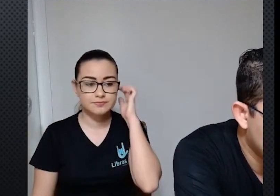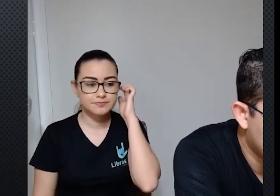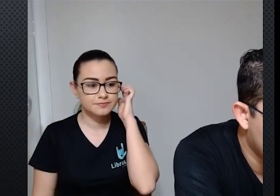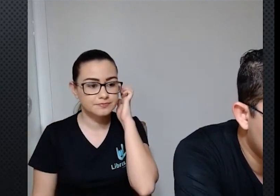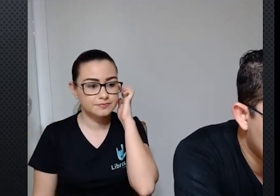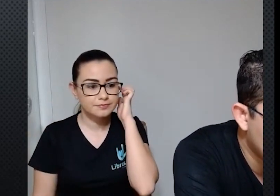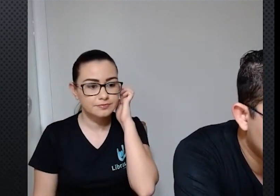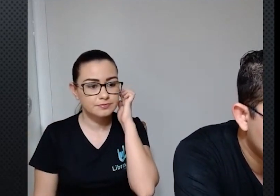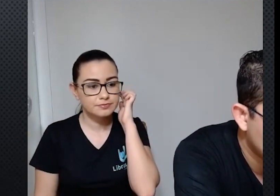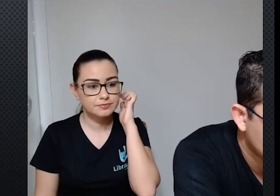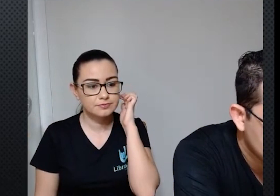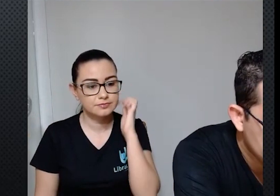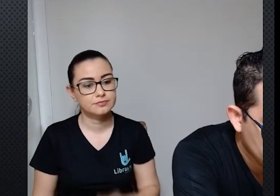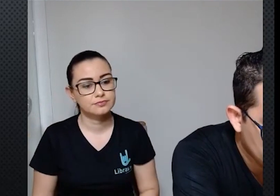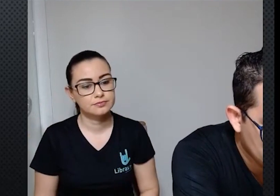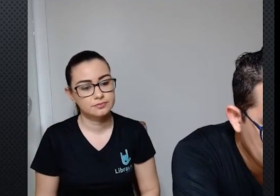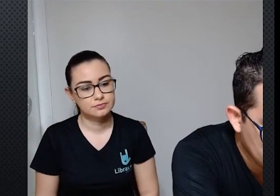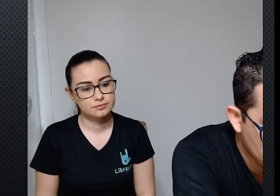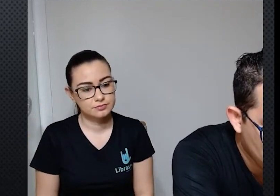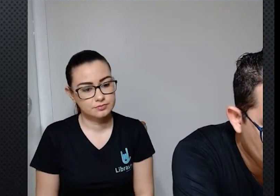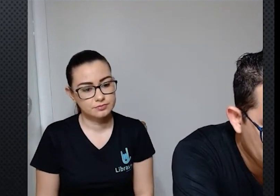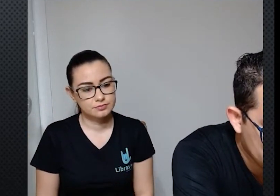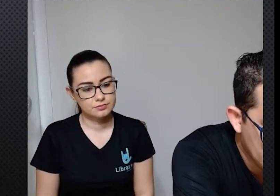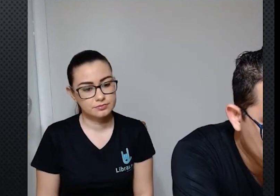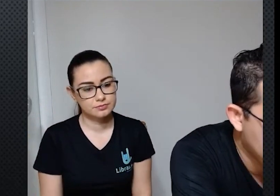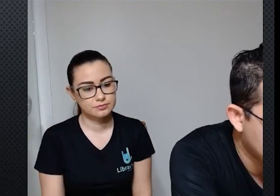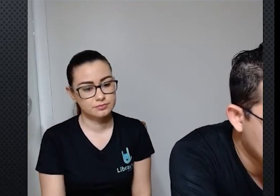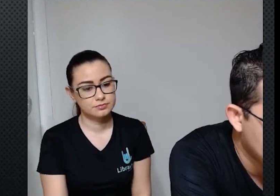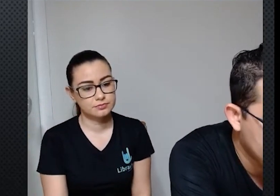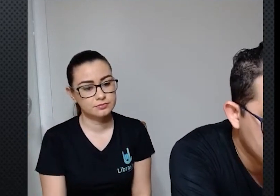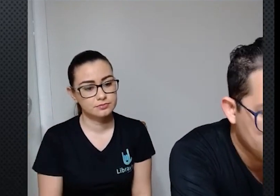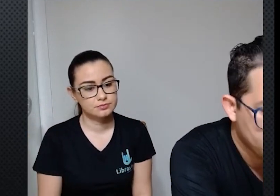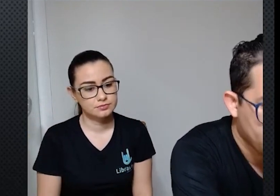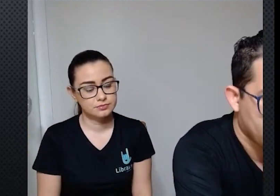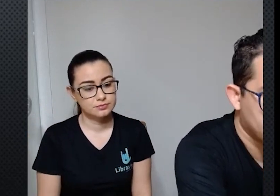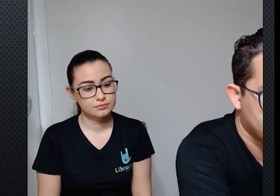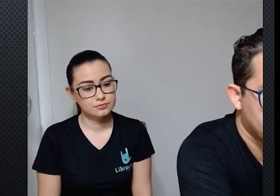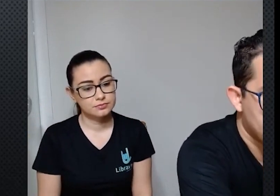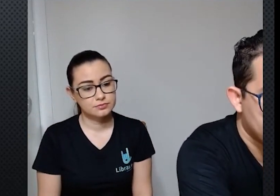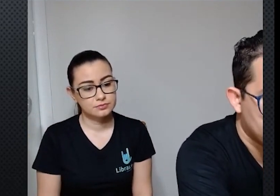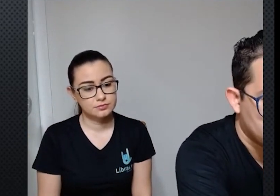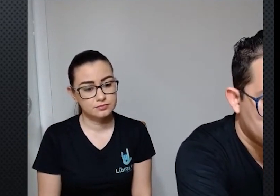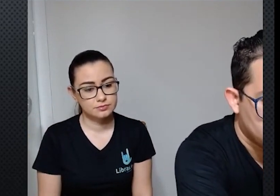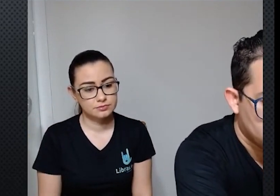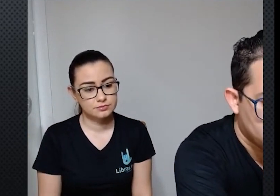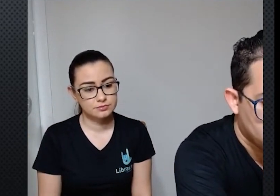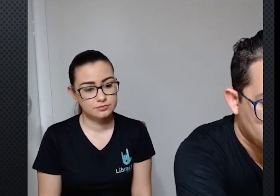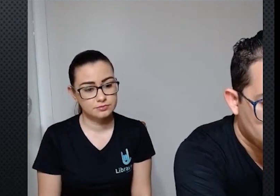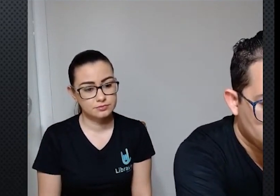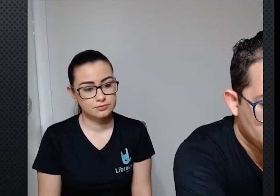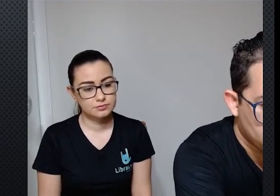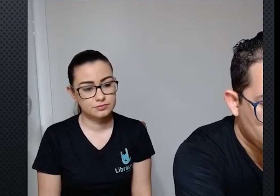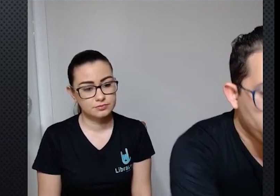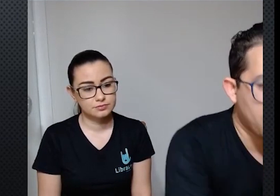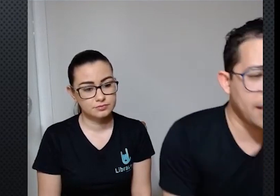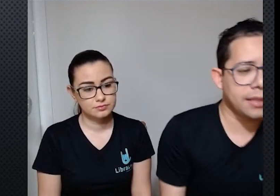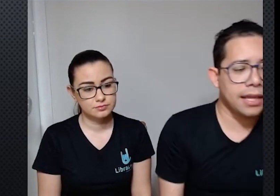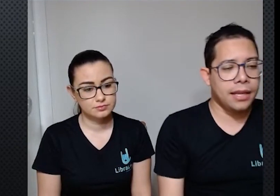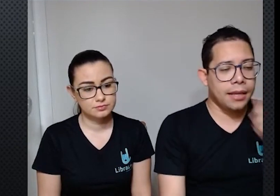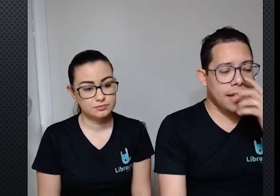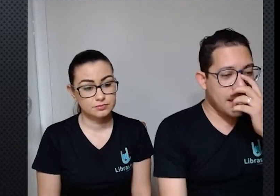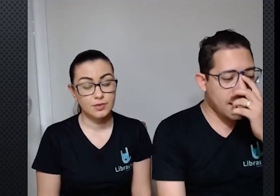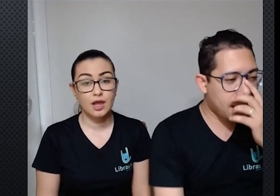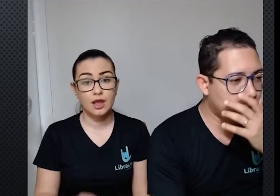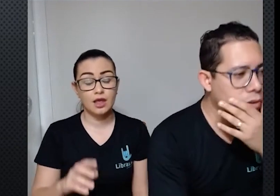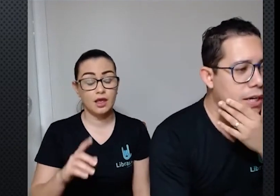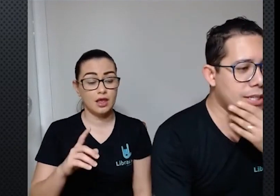Para você dar uma olhada. Tá aqui no comentário para Sabrina, certo? Eu não falei